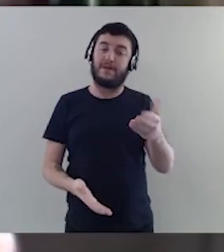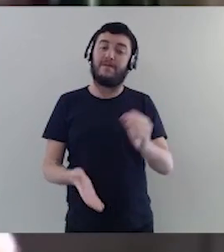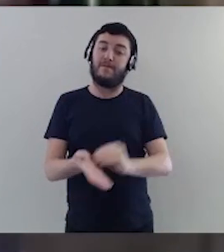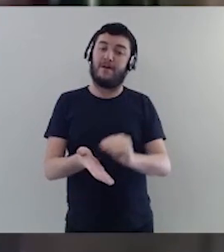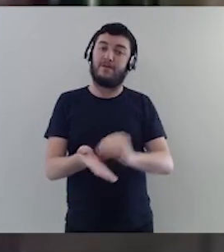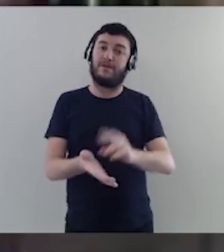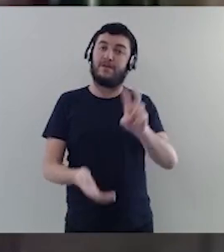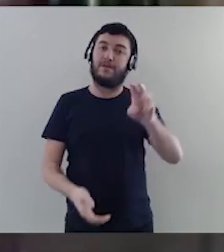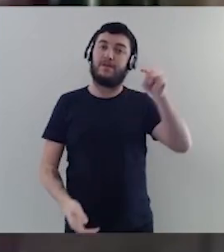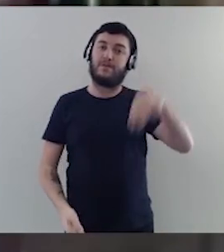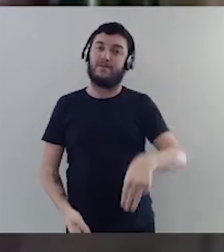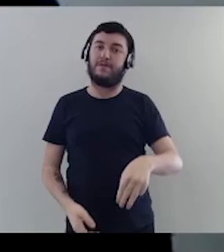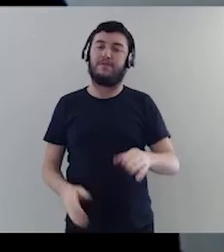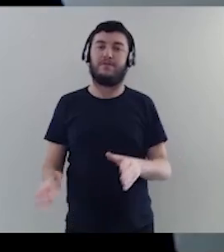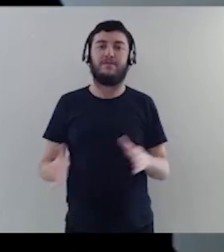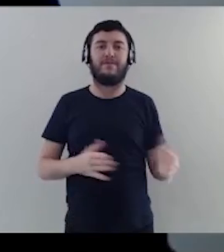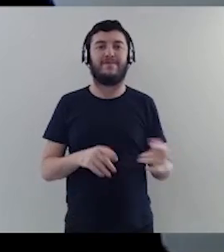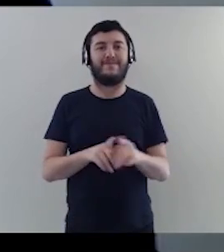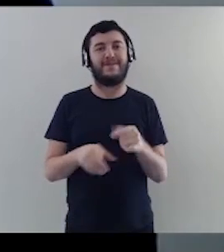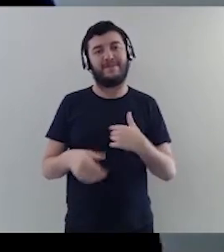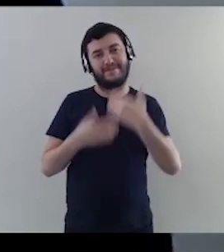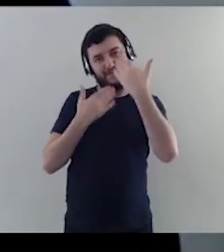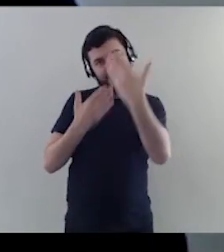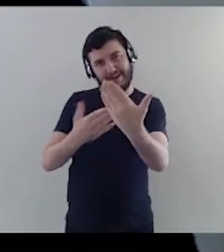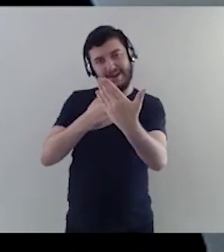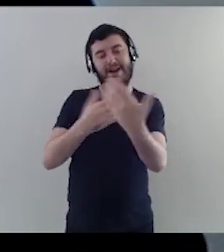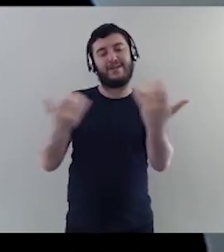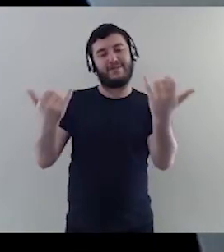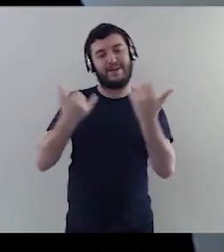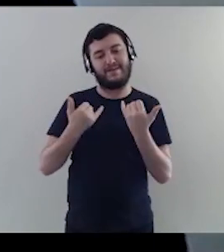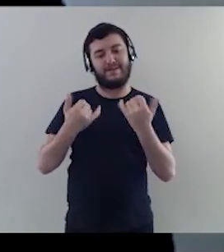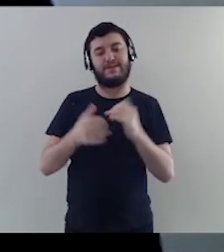Conforme combinado. Muito obrigado. Então, muito obrigado. Eu então